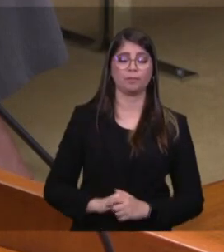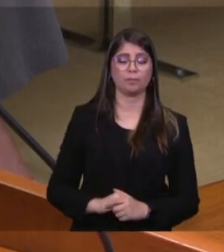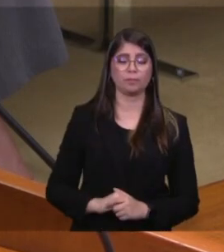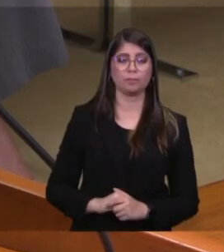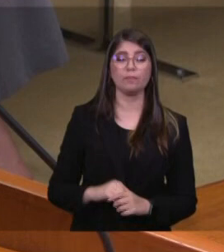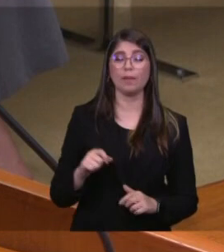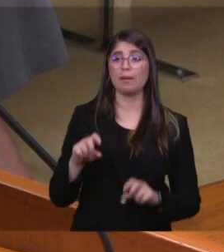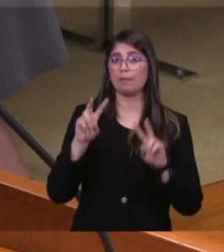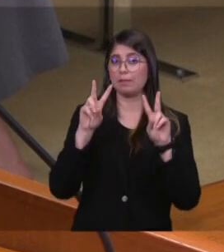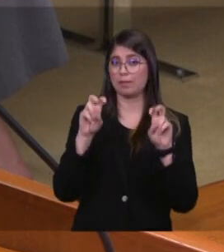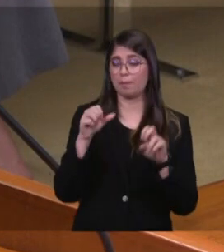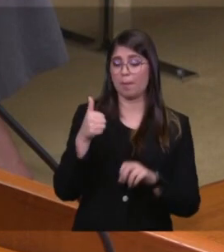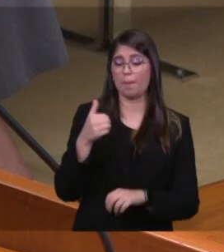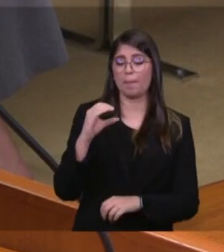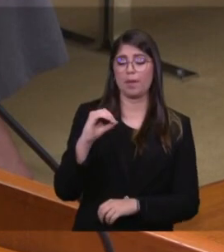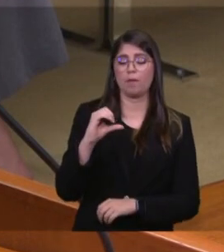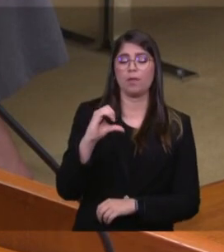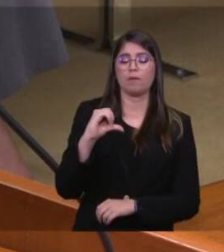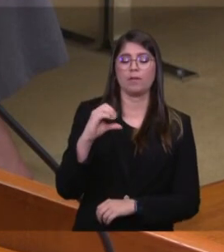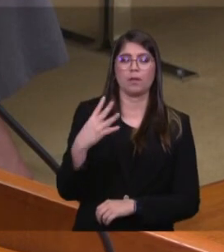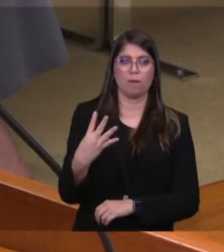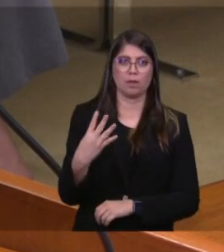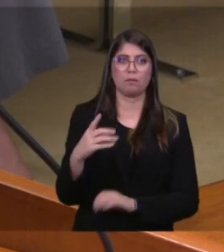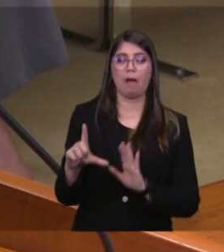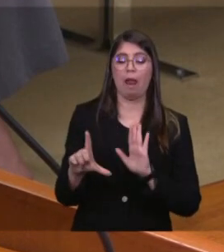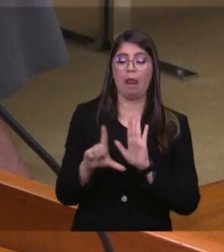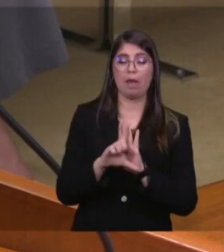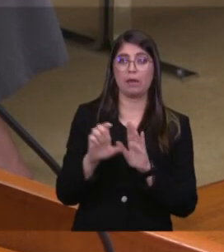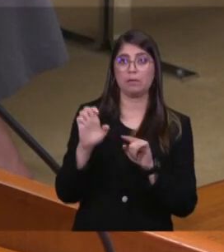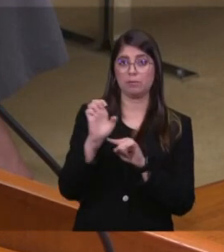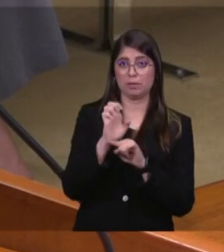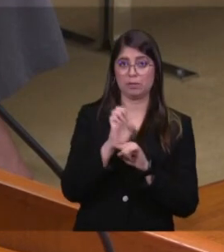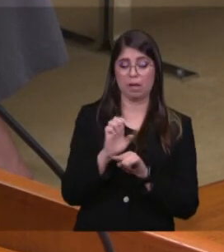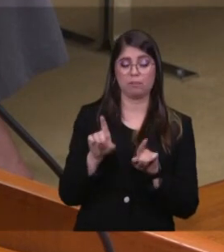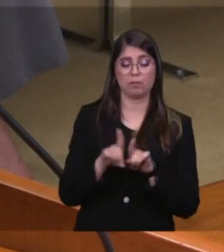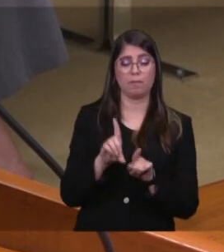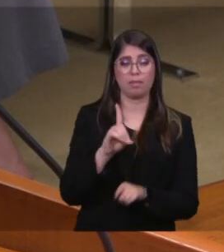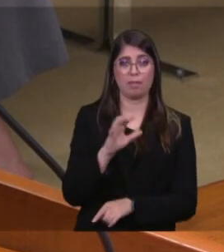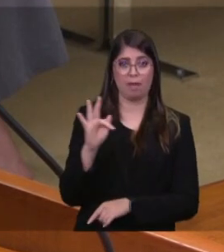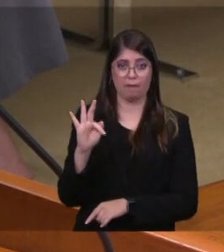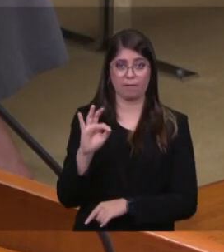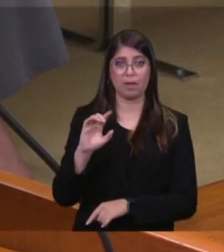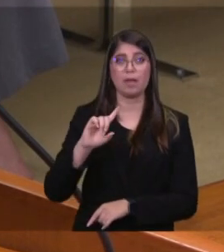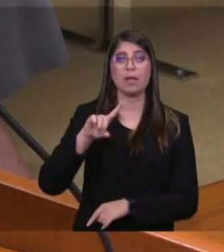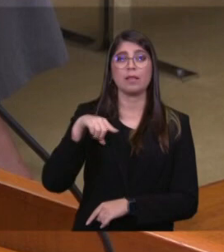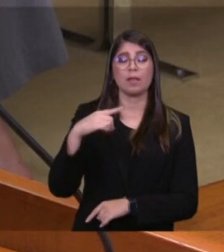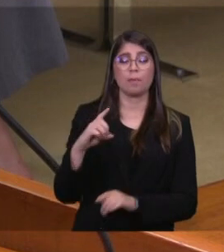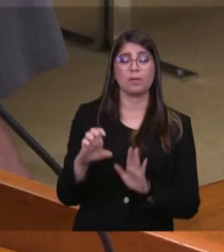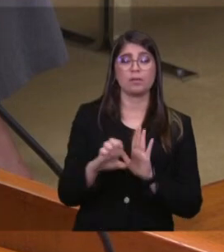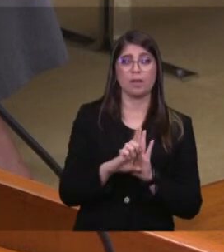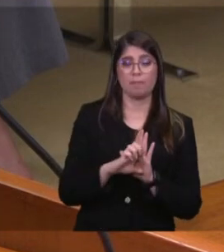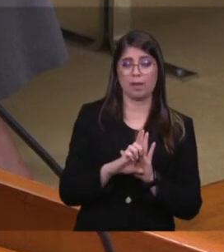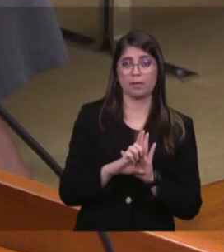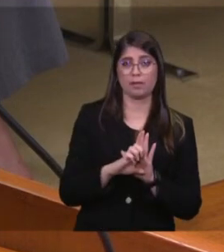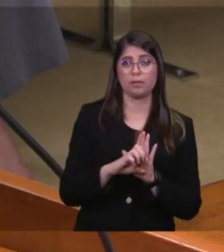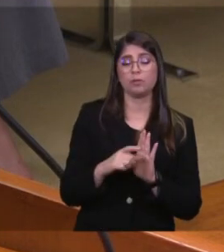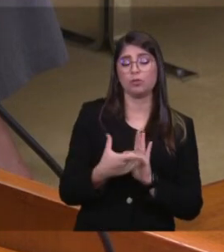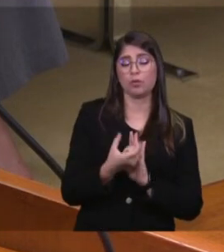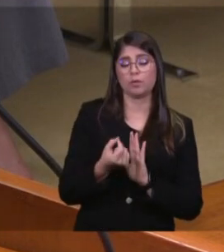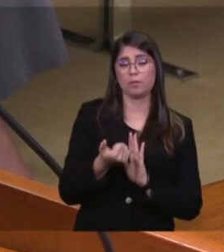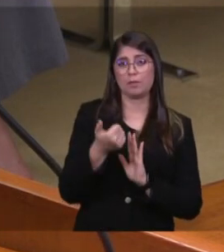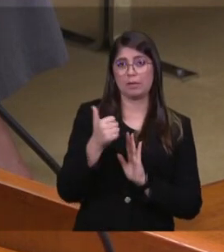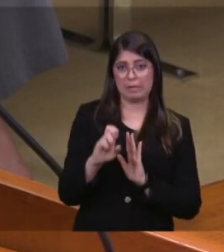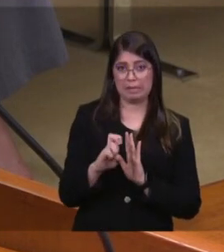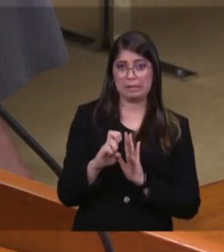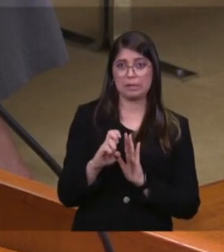no tema 1094, as leis estaduais ou do Distrito Federais editadas após a Emenda Constitucional 87/2015, que prevê